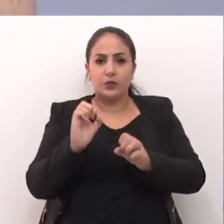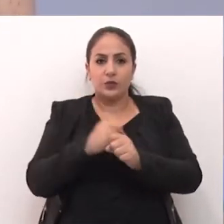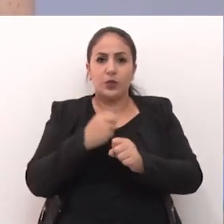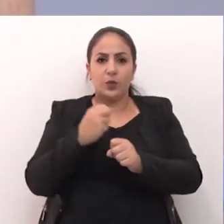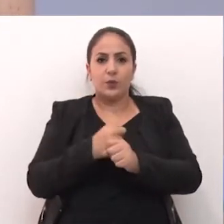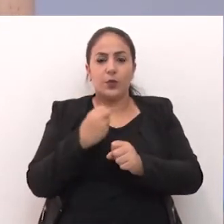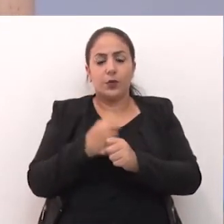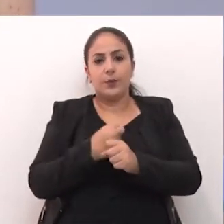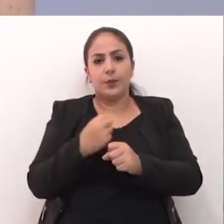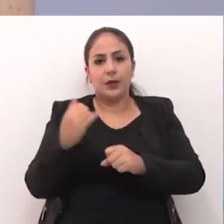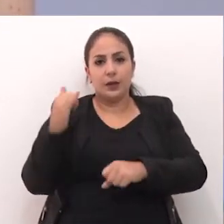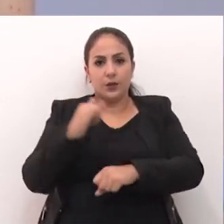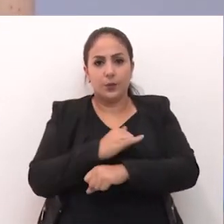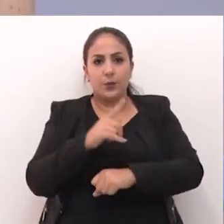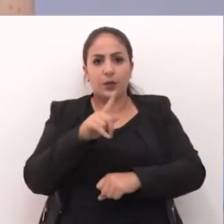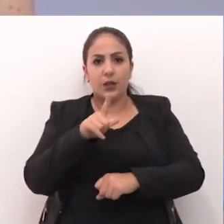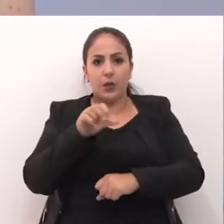as obras do aeroporto Lauro Cortes.